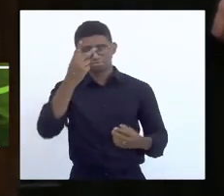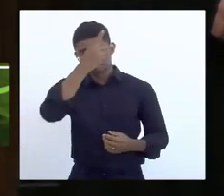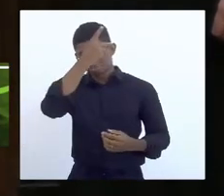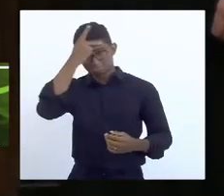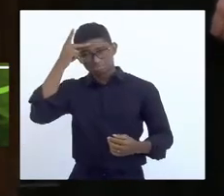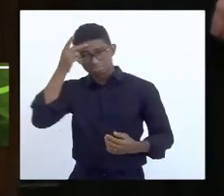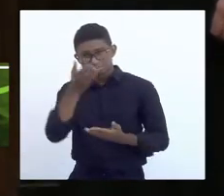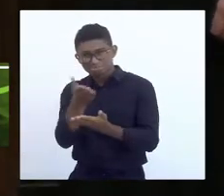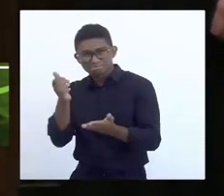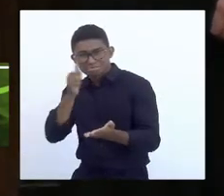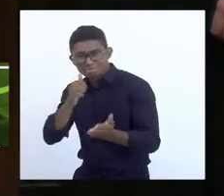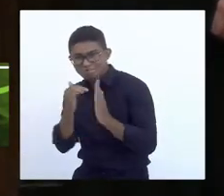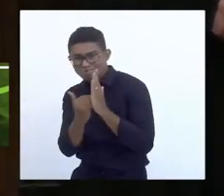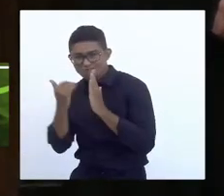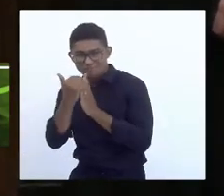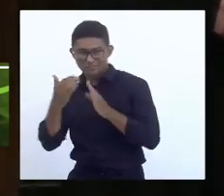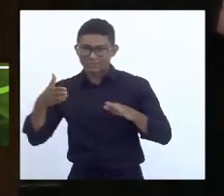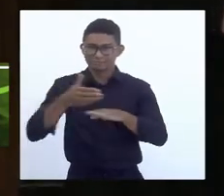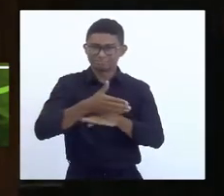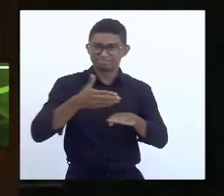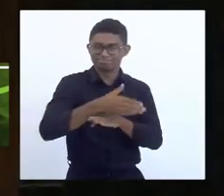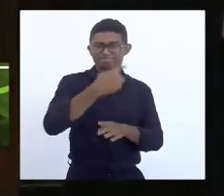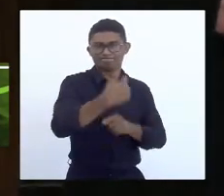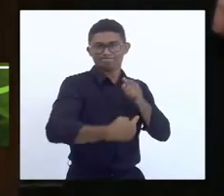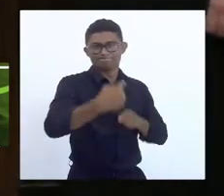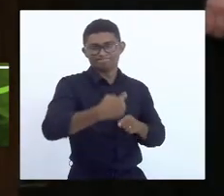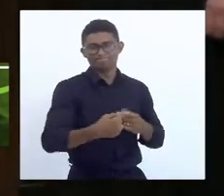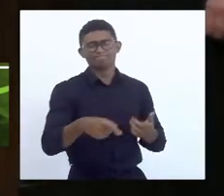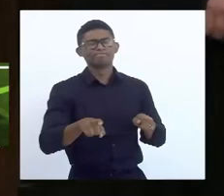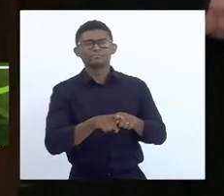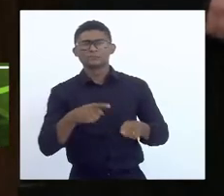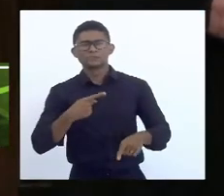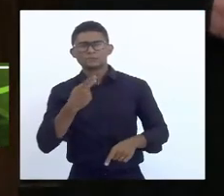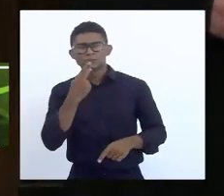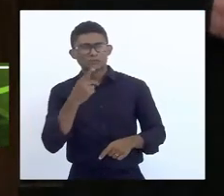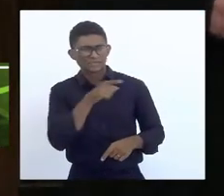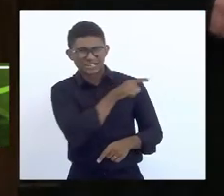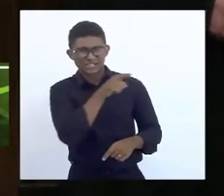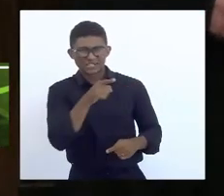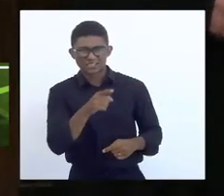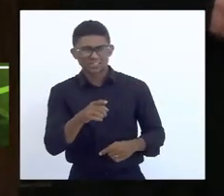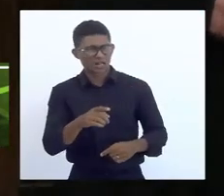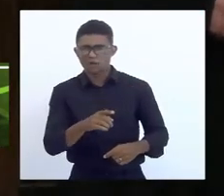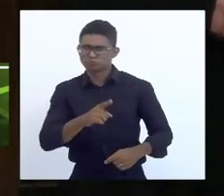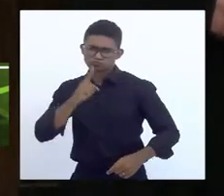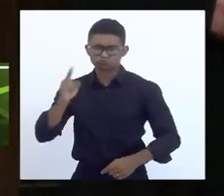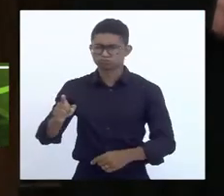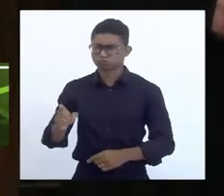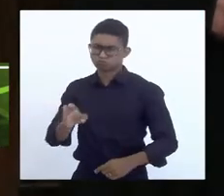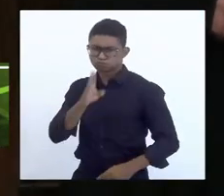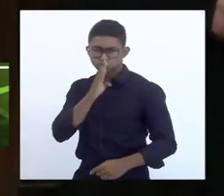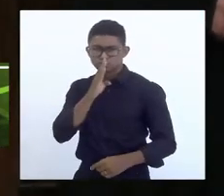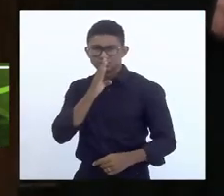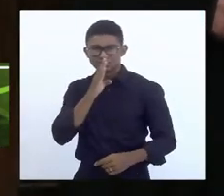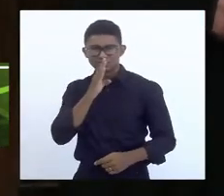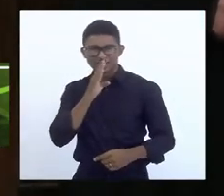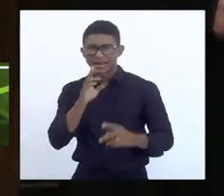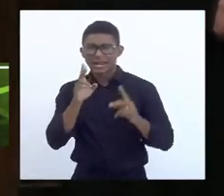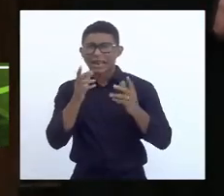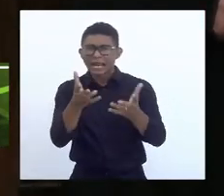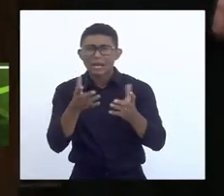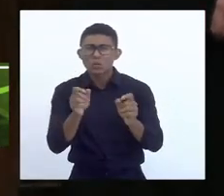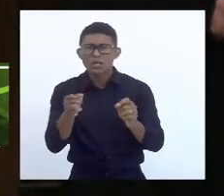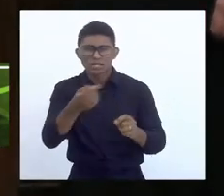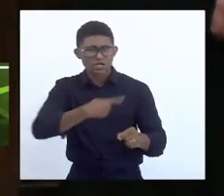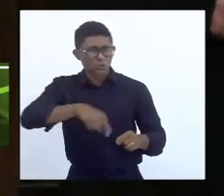política. Reafirmo também que quando nos silenciam, querem nos paralisar, mas nós não vamos parar.